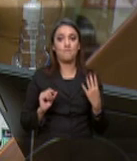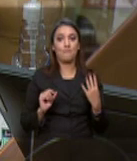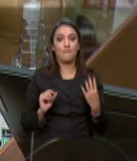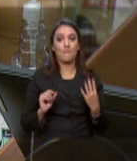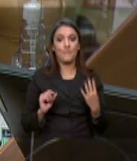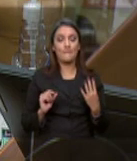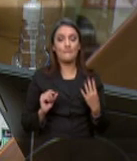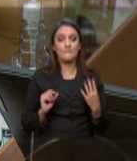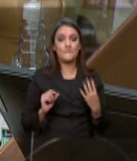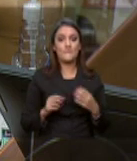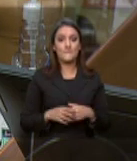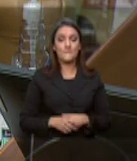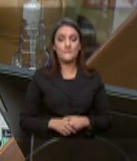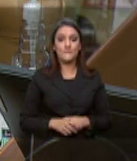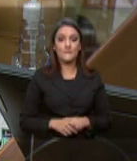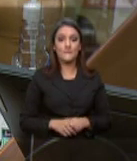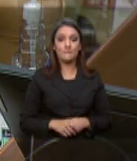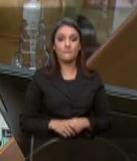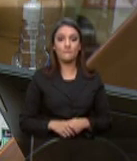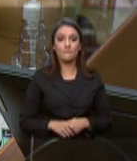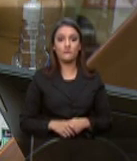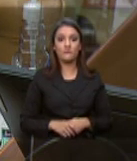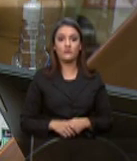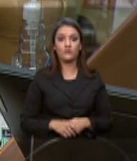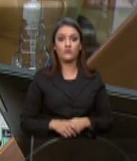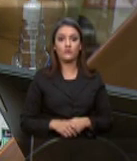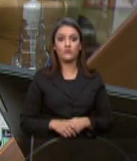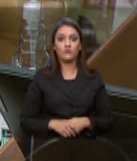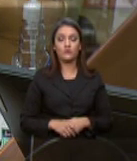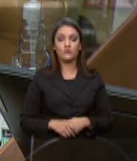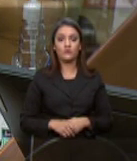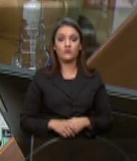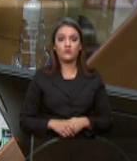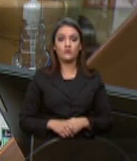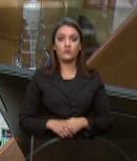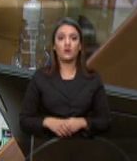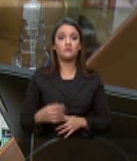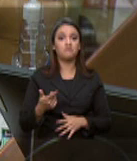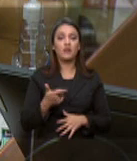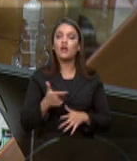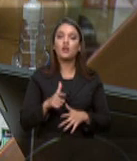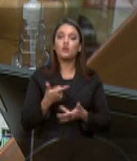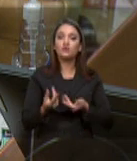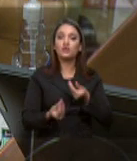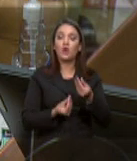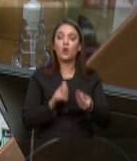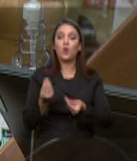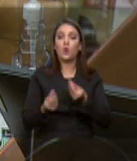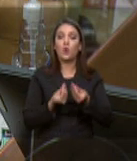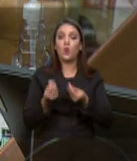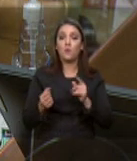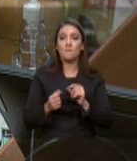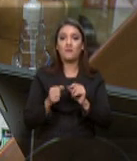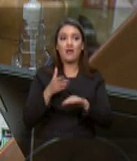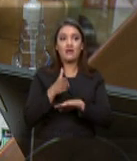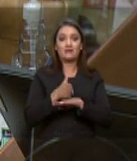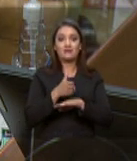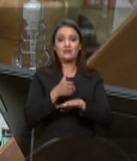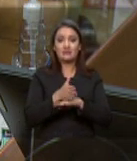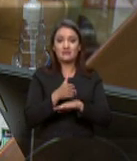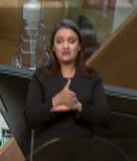afirmam os arguentes especificamente, que não havia mais a possibilidade de se fazer facilmente o acesso